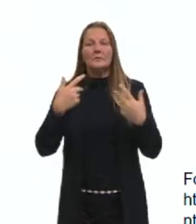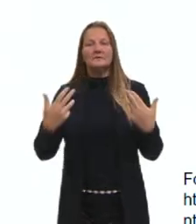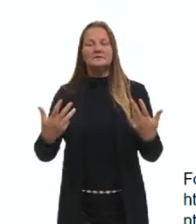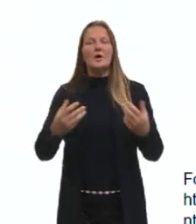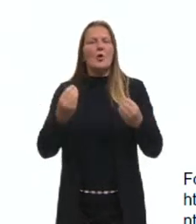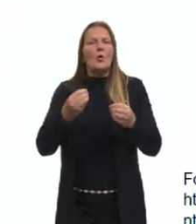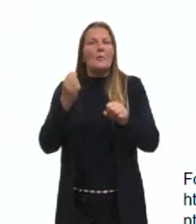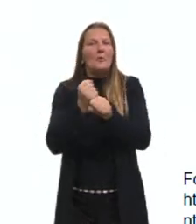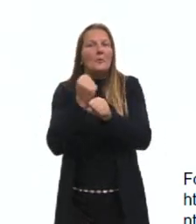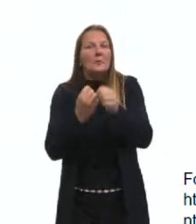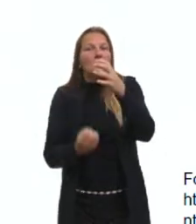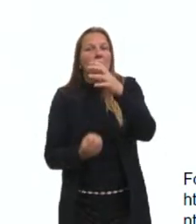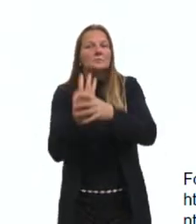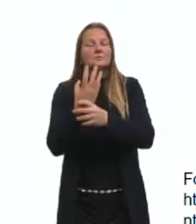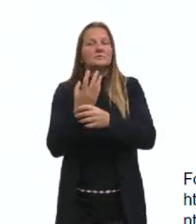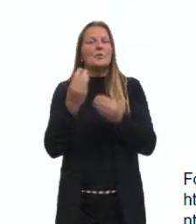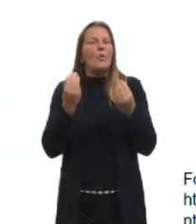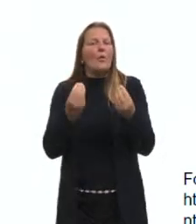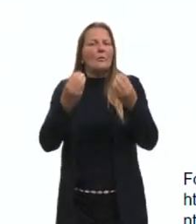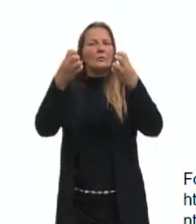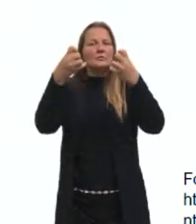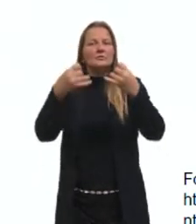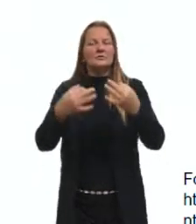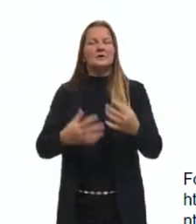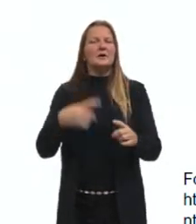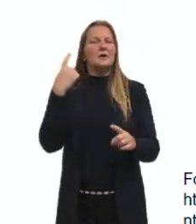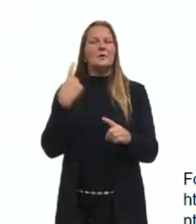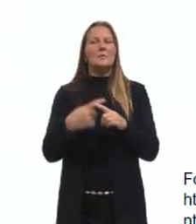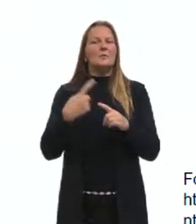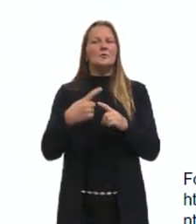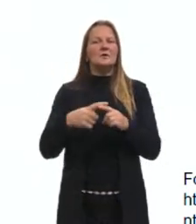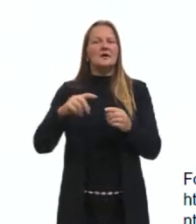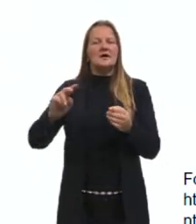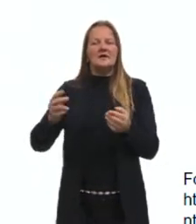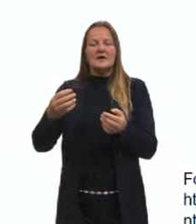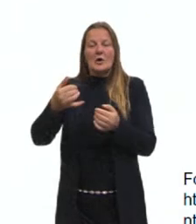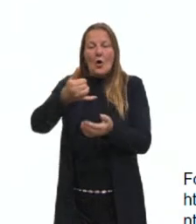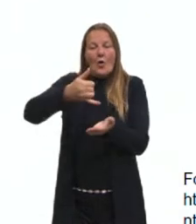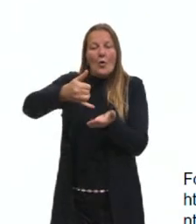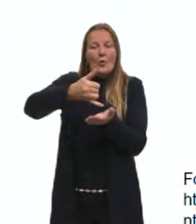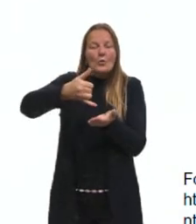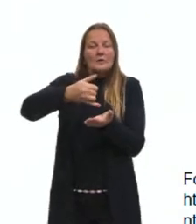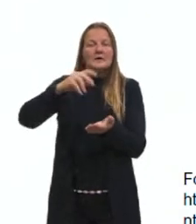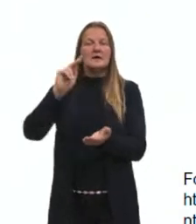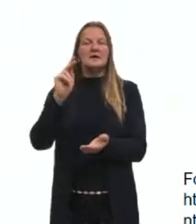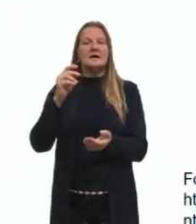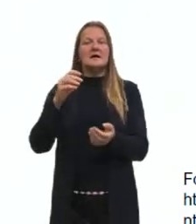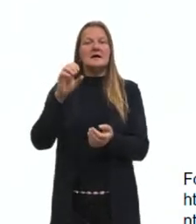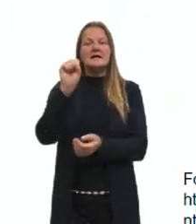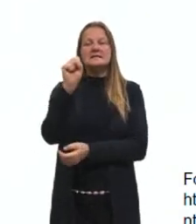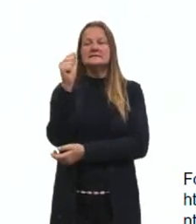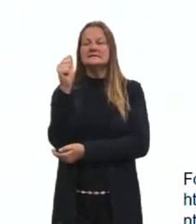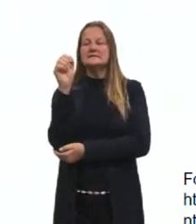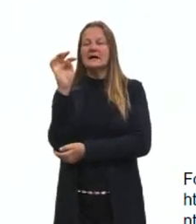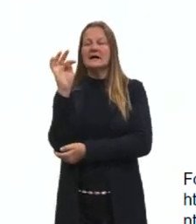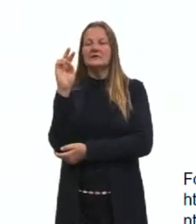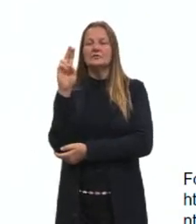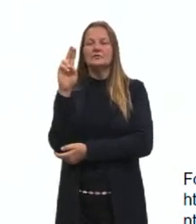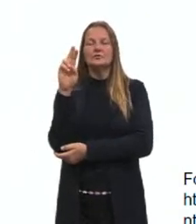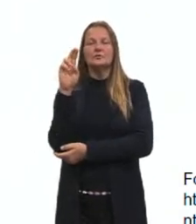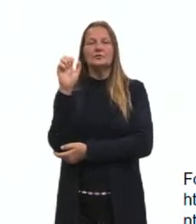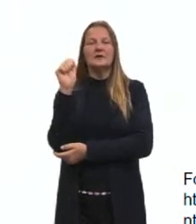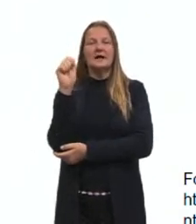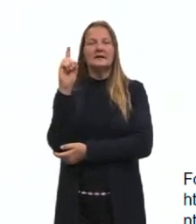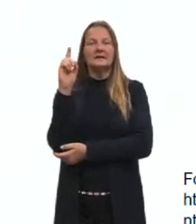se produz a margarina porque a gente chama de gordura hidrogenada ou gordura saturada ou insaturada